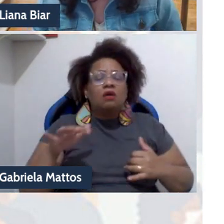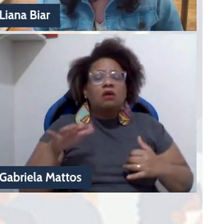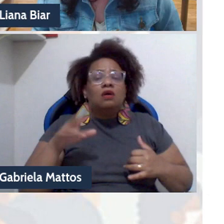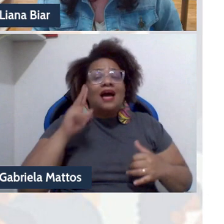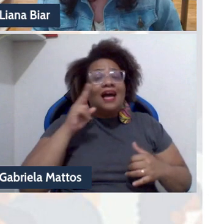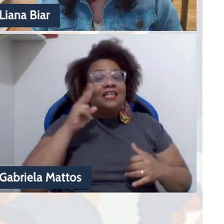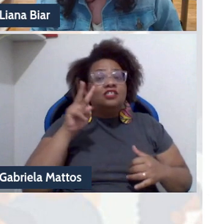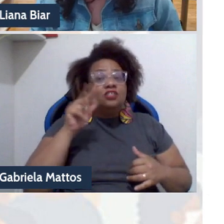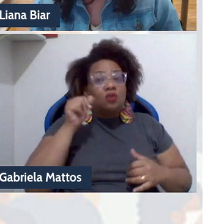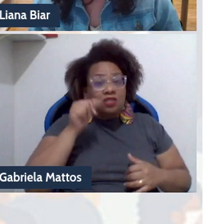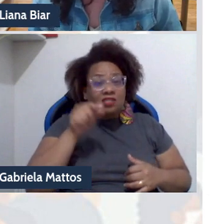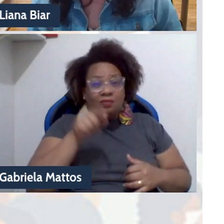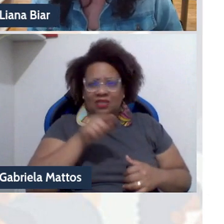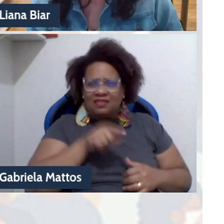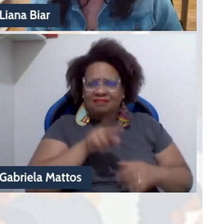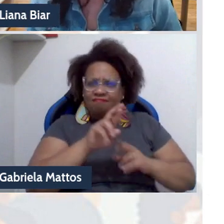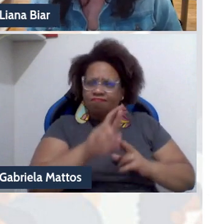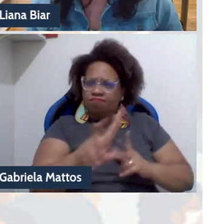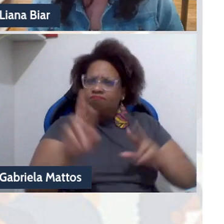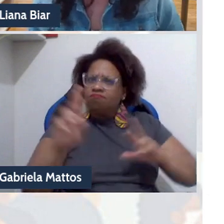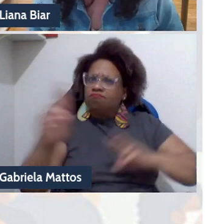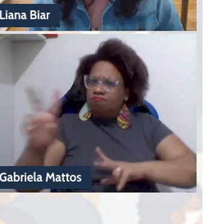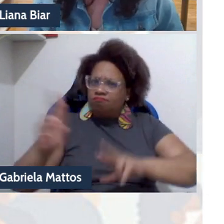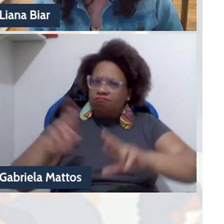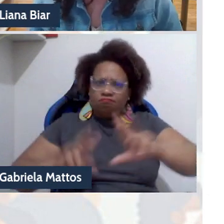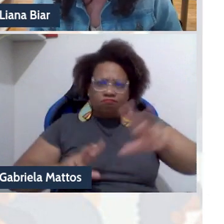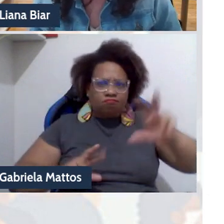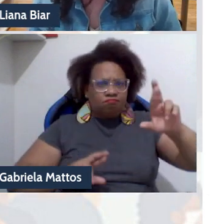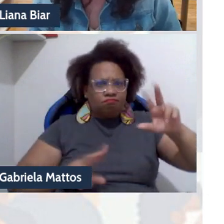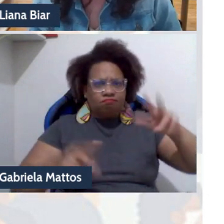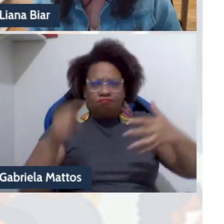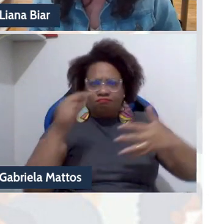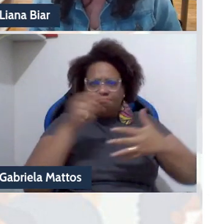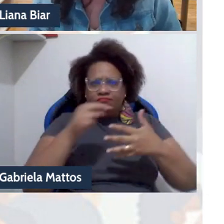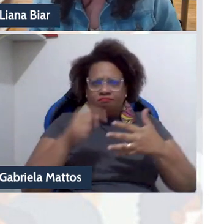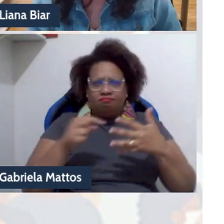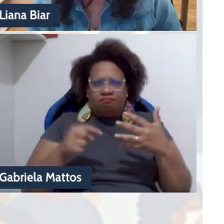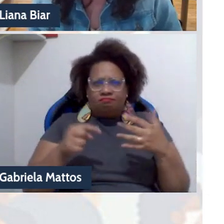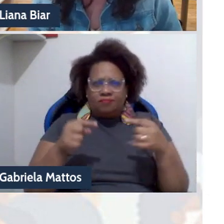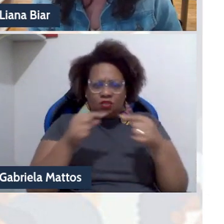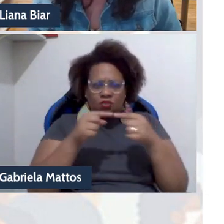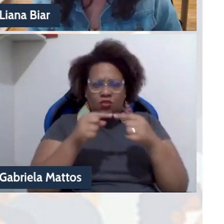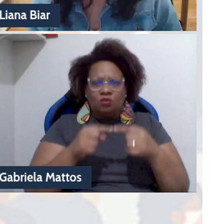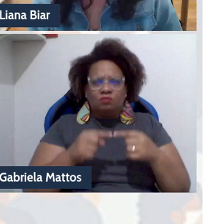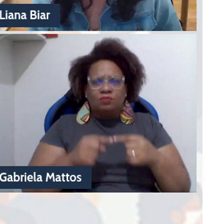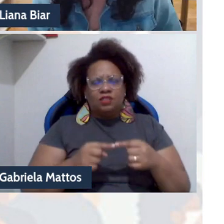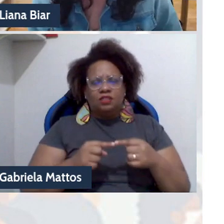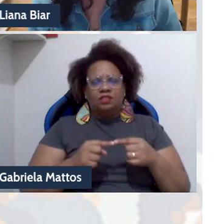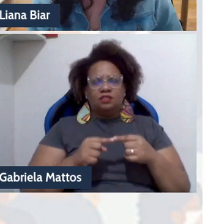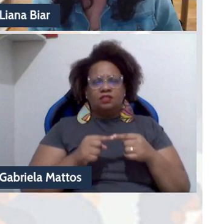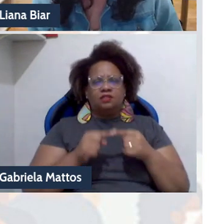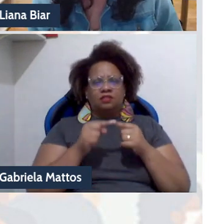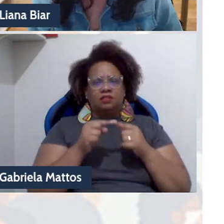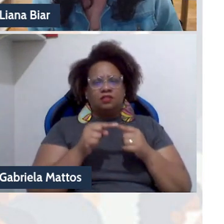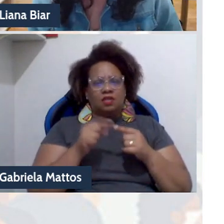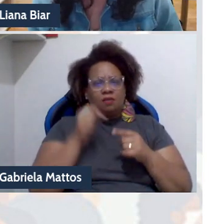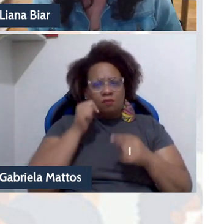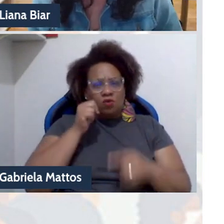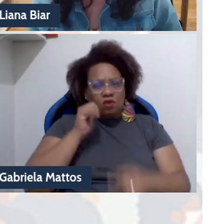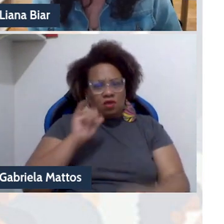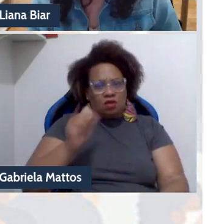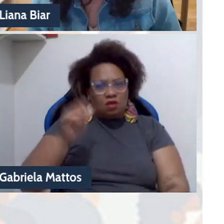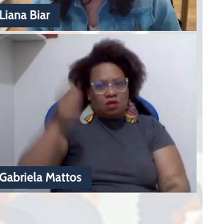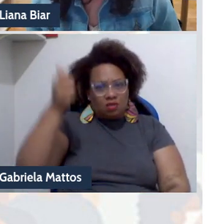muito diversas e, em vários pontos, muito alinhadas, né, com o quadro que a Joana acabou de nos